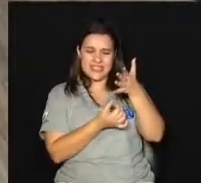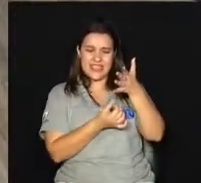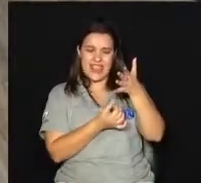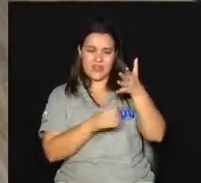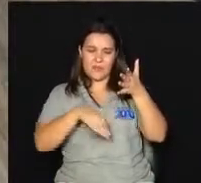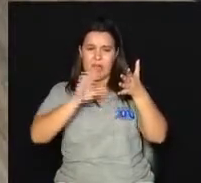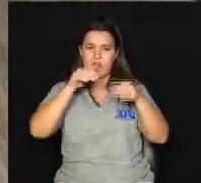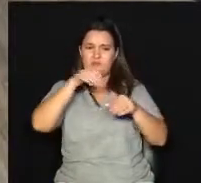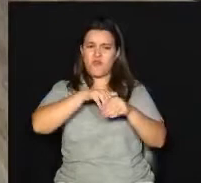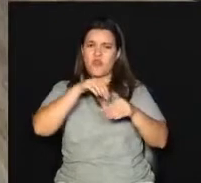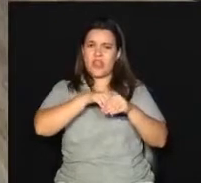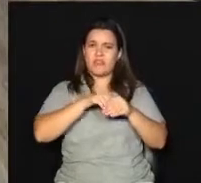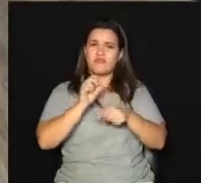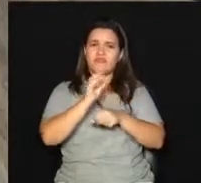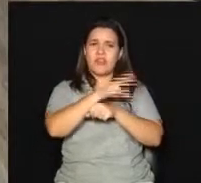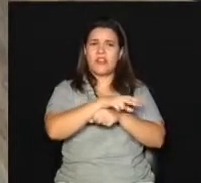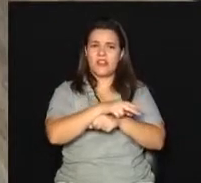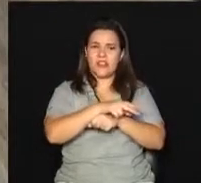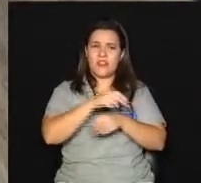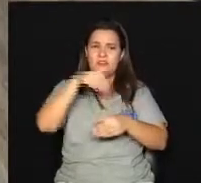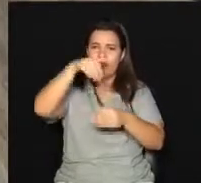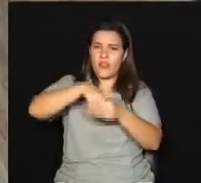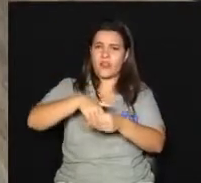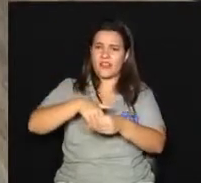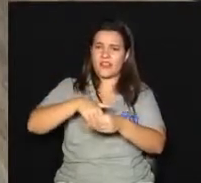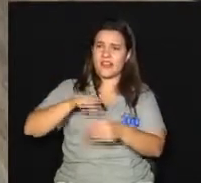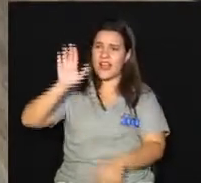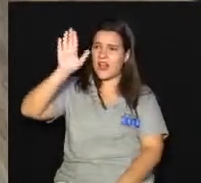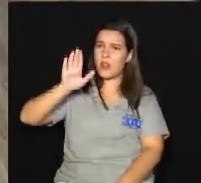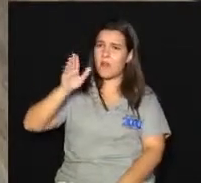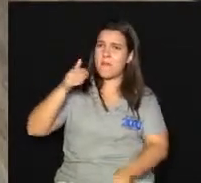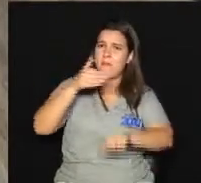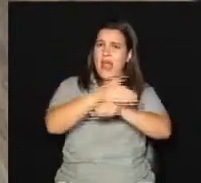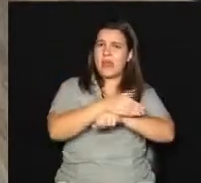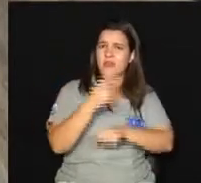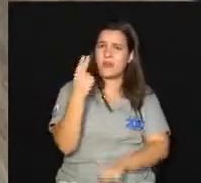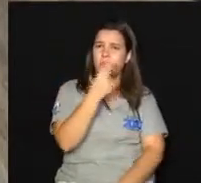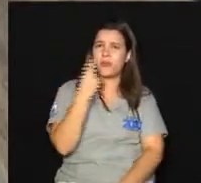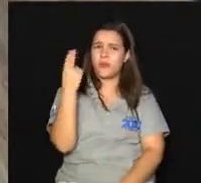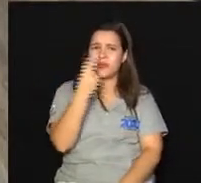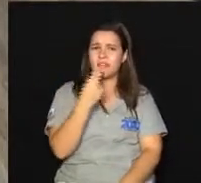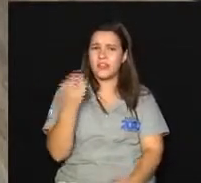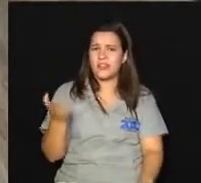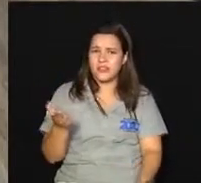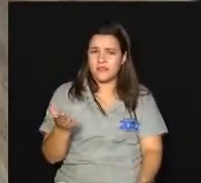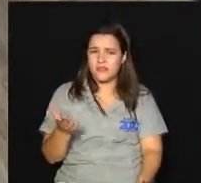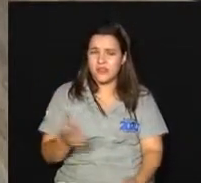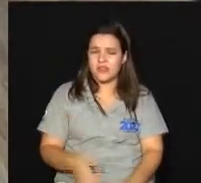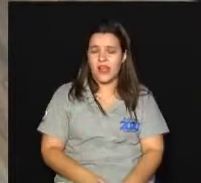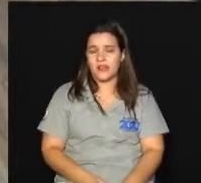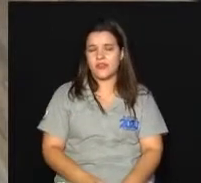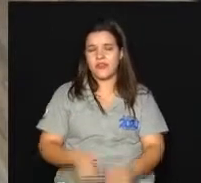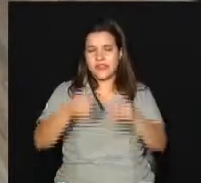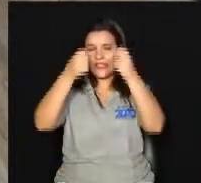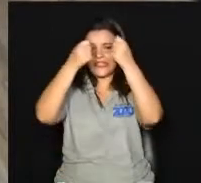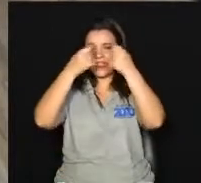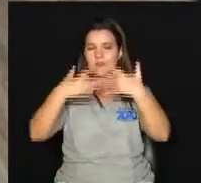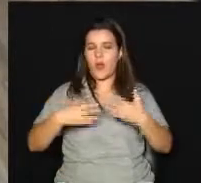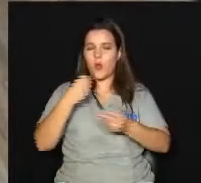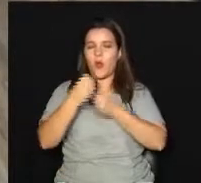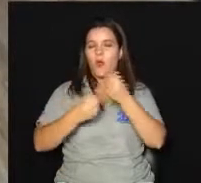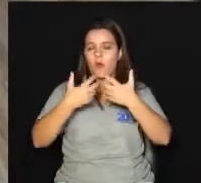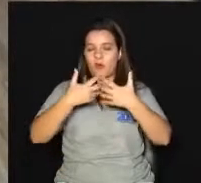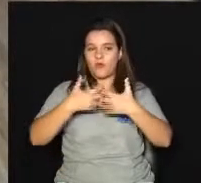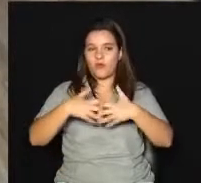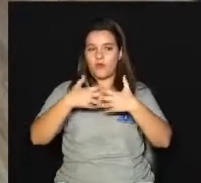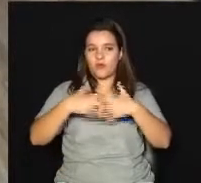sexto mais votado, eu votei neste candidato e ele não entrou. Então, se você pudesse explicar isso para o pessoal de casa, que nós